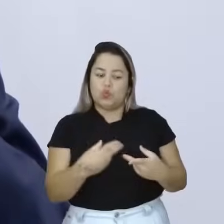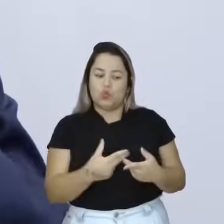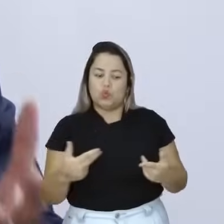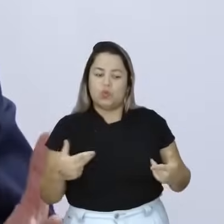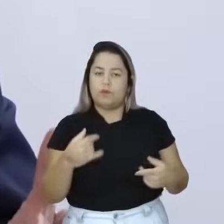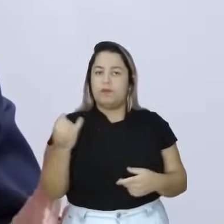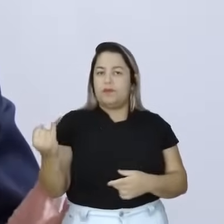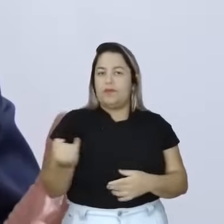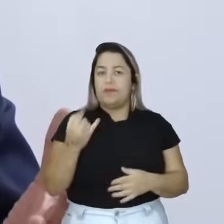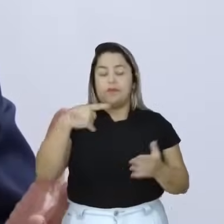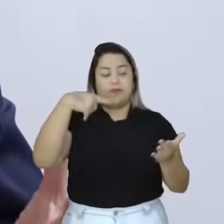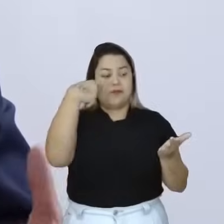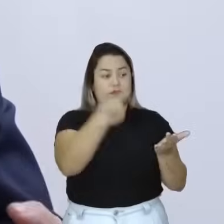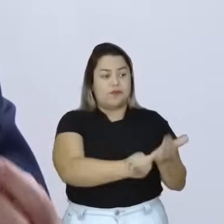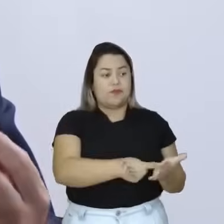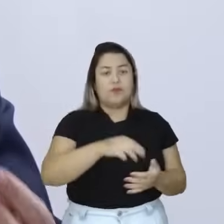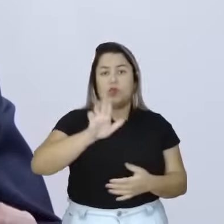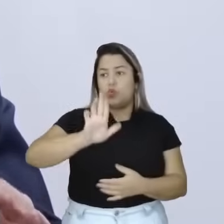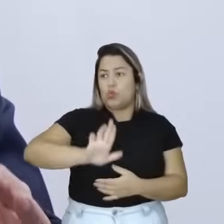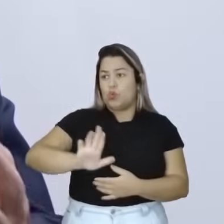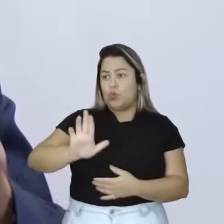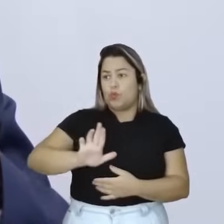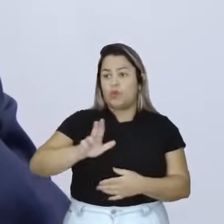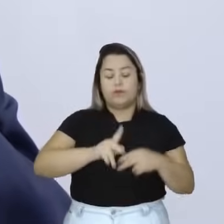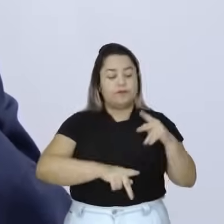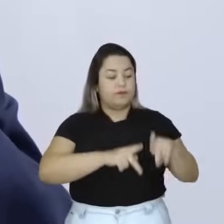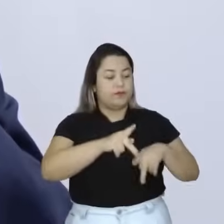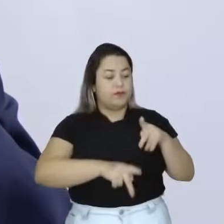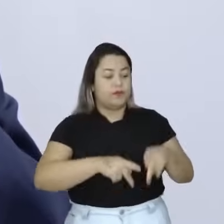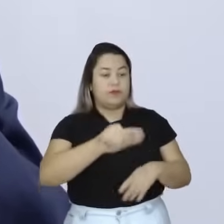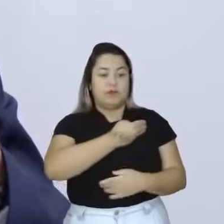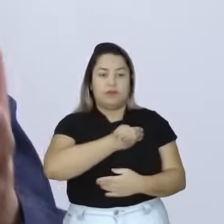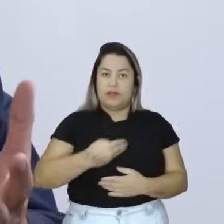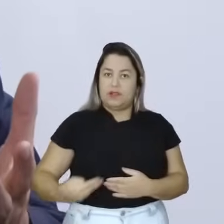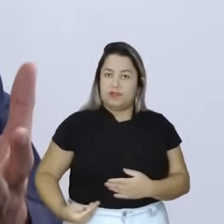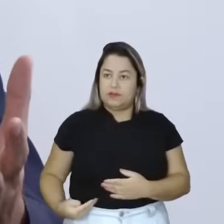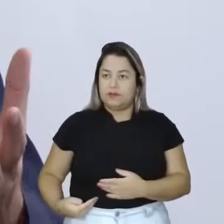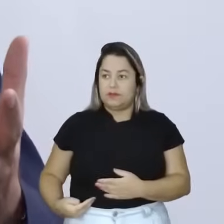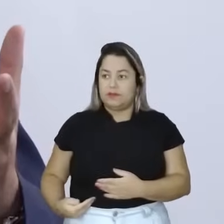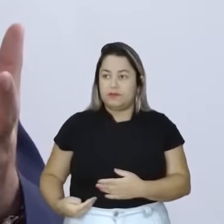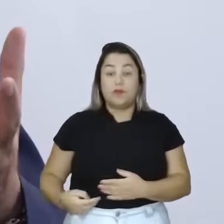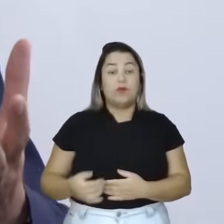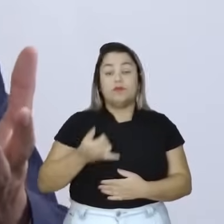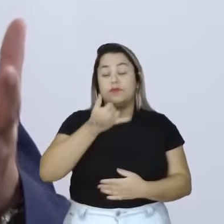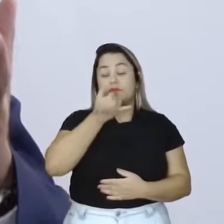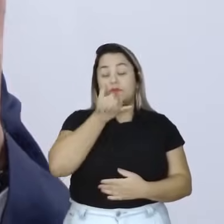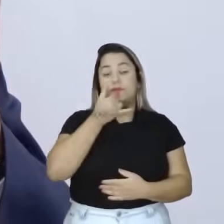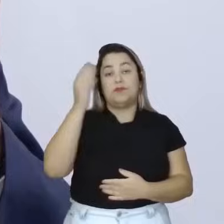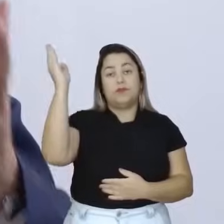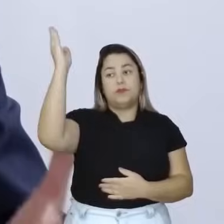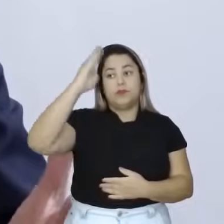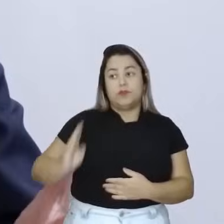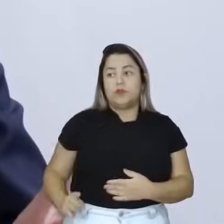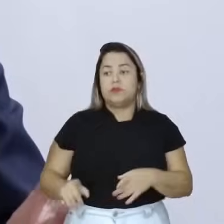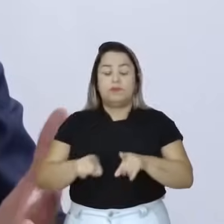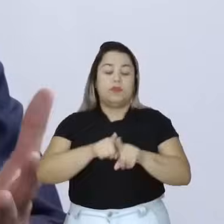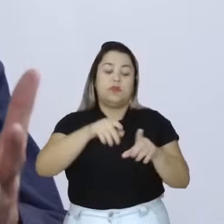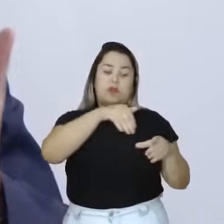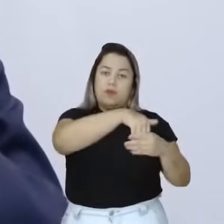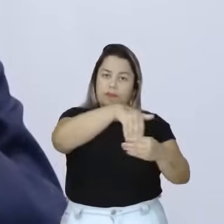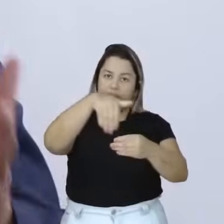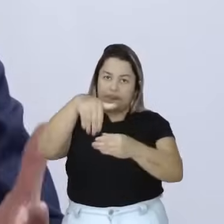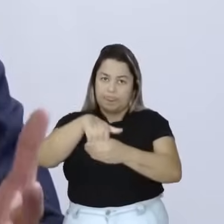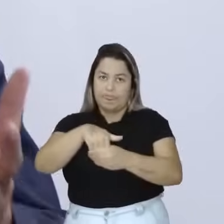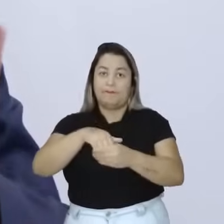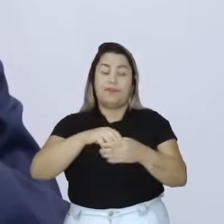O compromisso do presidente Lula com o povo brasileiro afiançado nas urnas